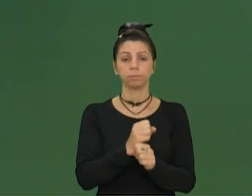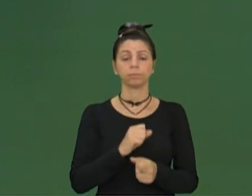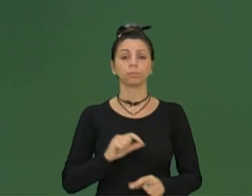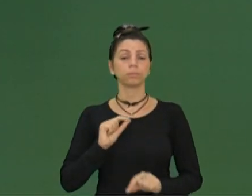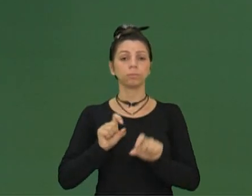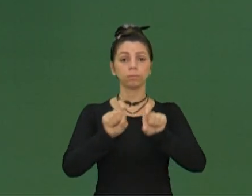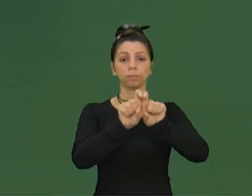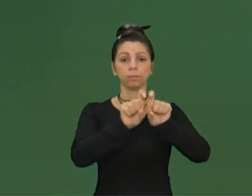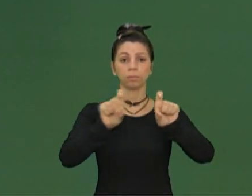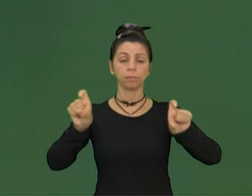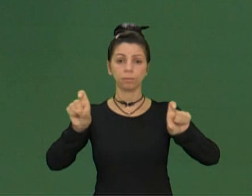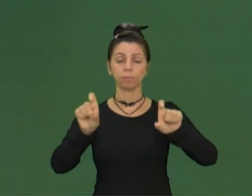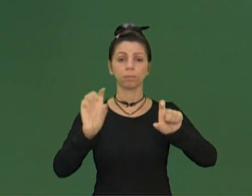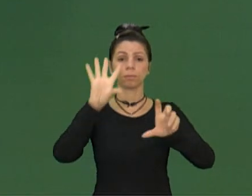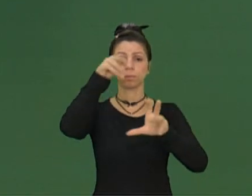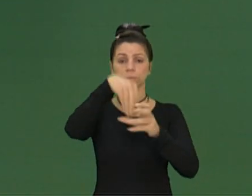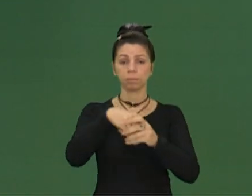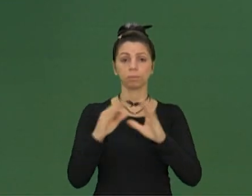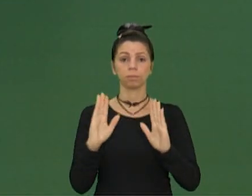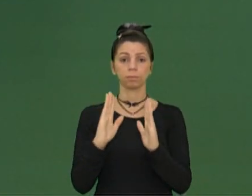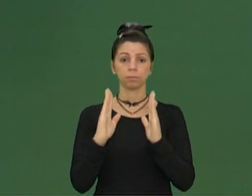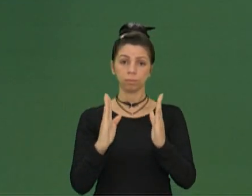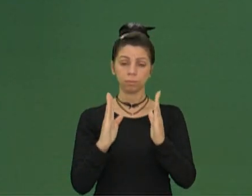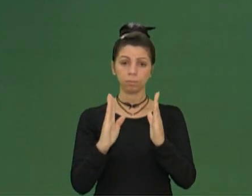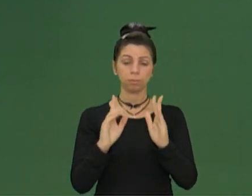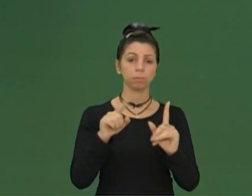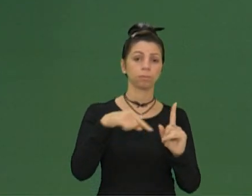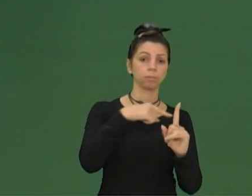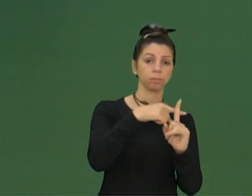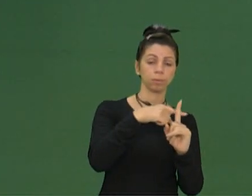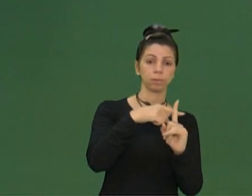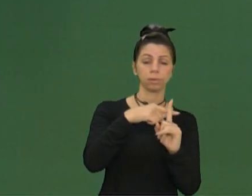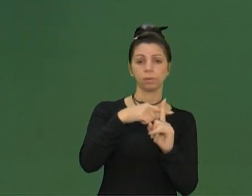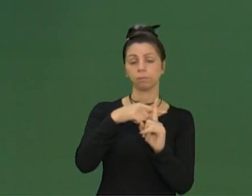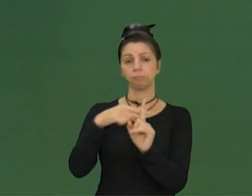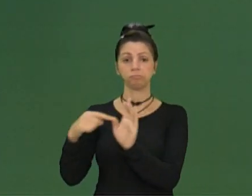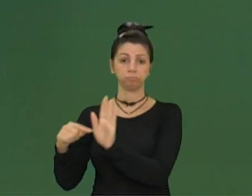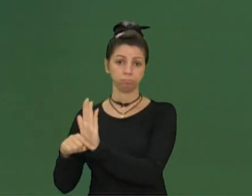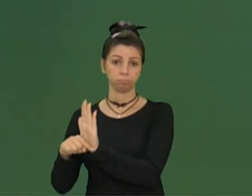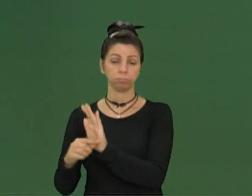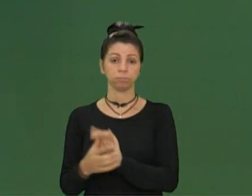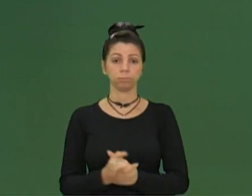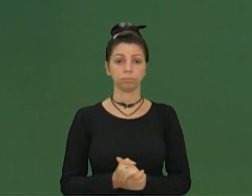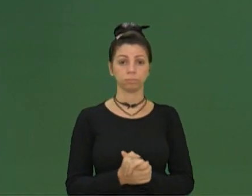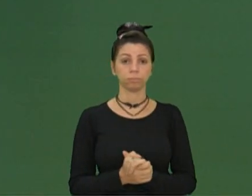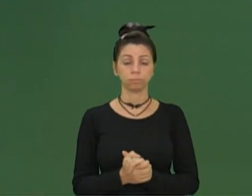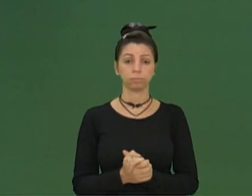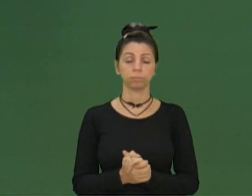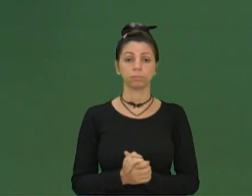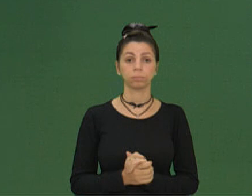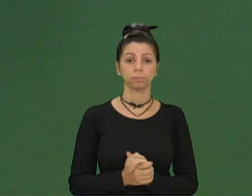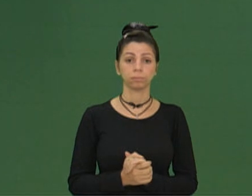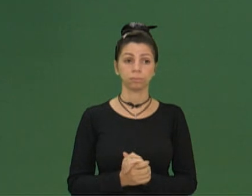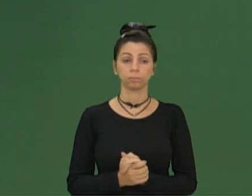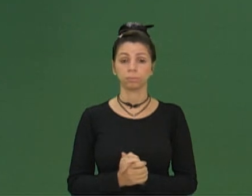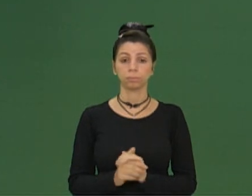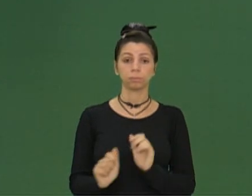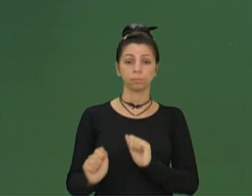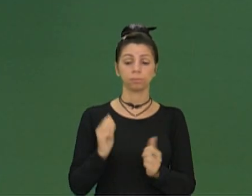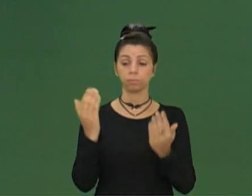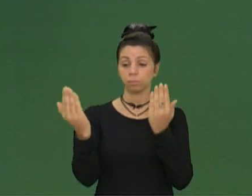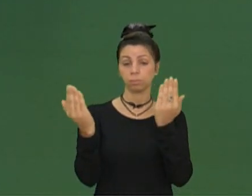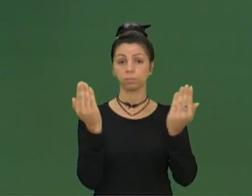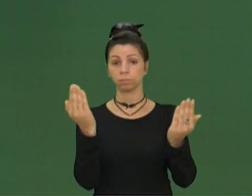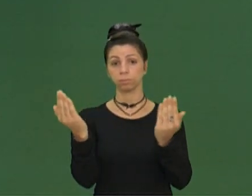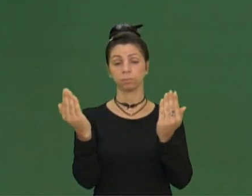pode ser o quê? É dentro desse módulo, o positivo ou o negativo, e que para isso temos que fazer o quê? Verificar a